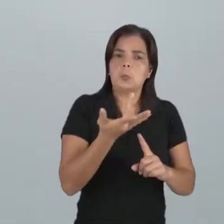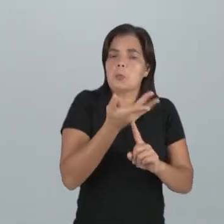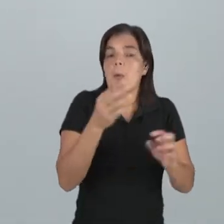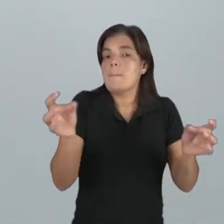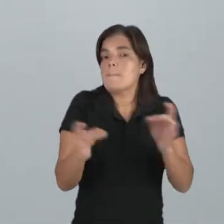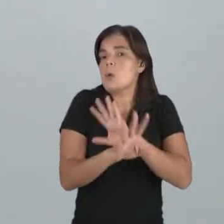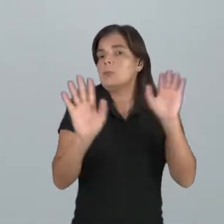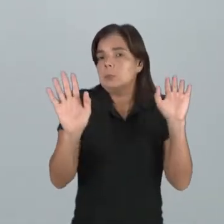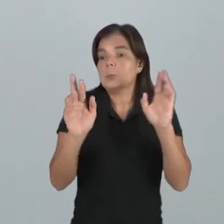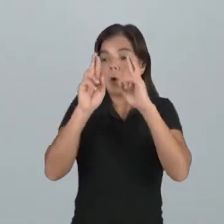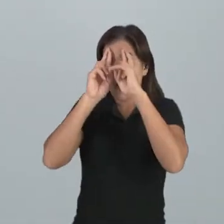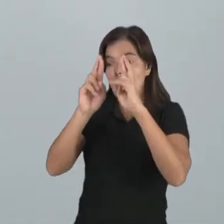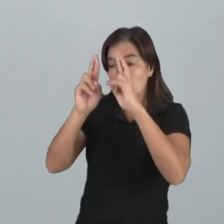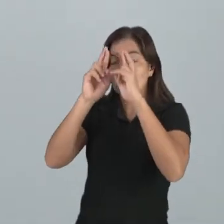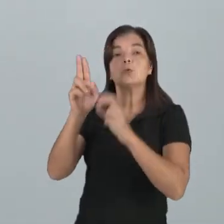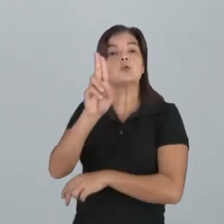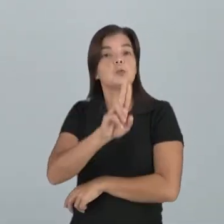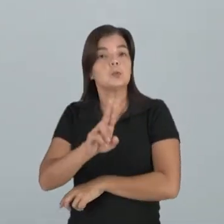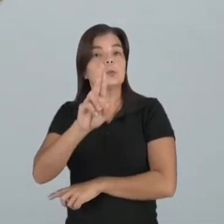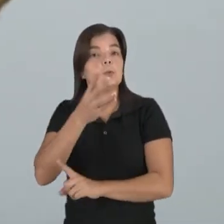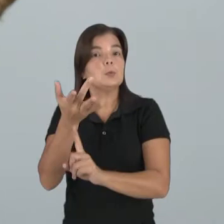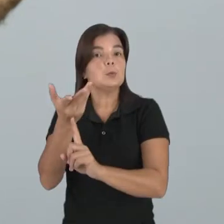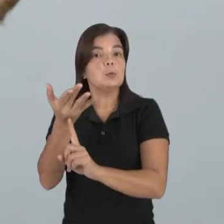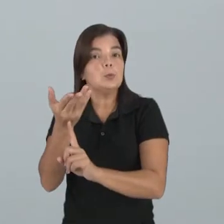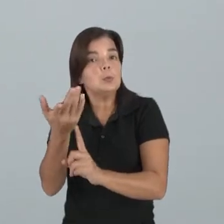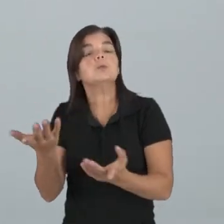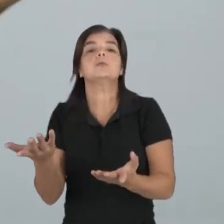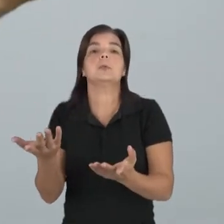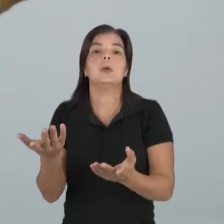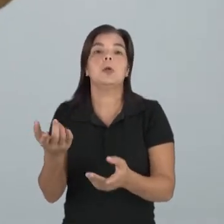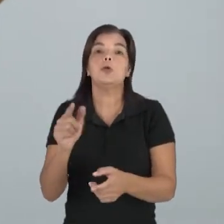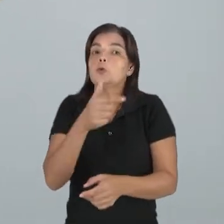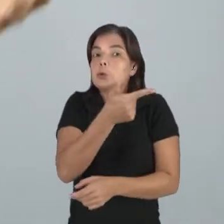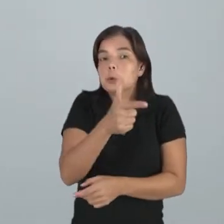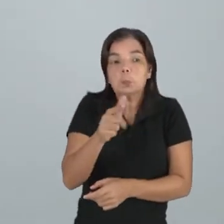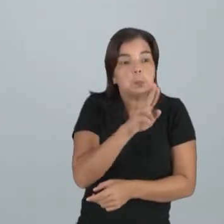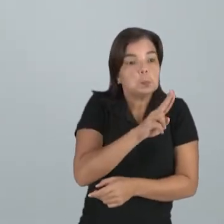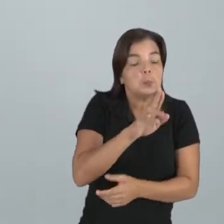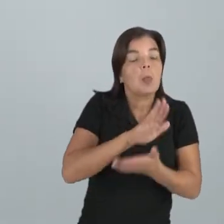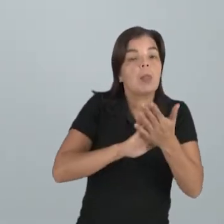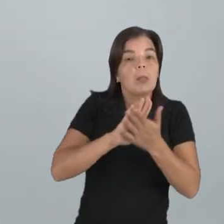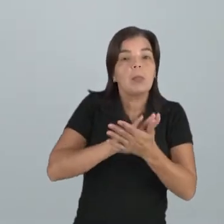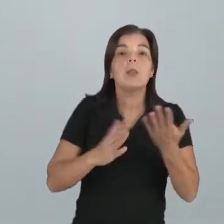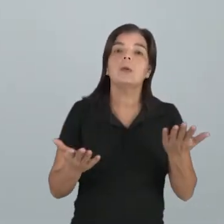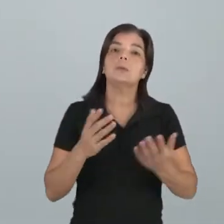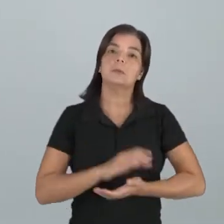Pronto, vamos respeitar os que usam e respeitar os que não usam. É um exemplo, né?